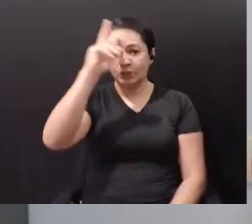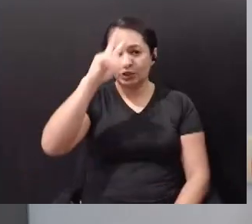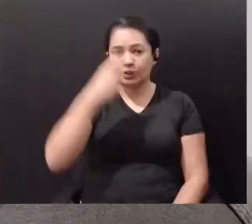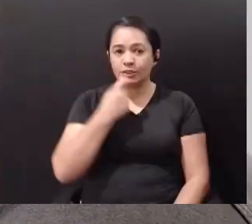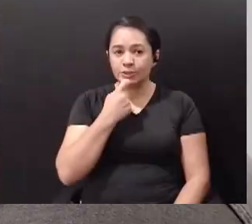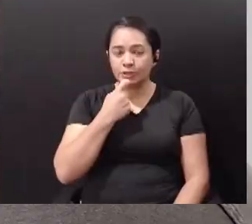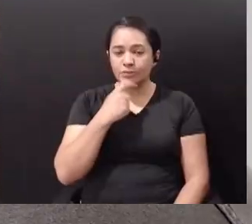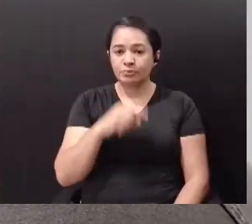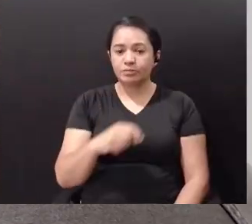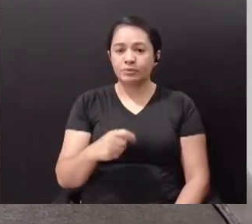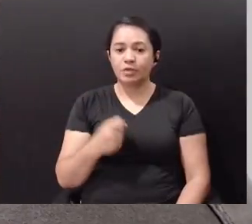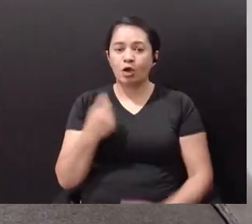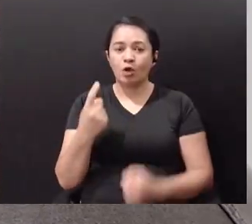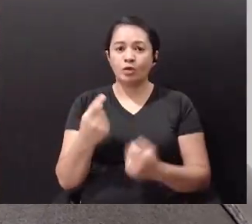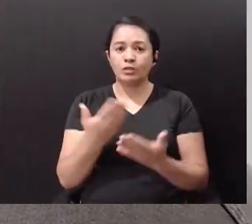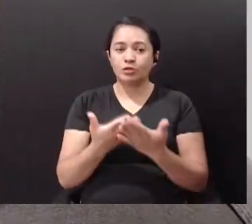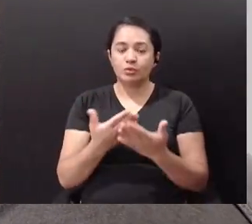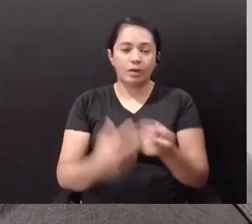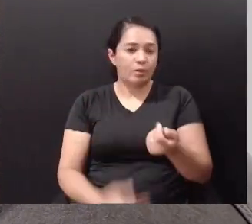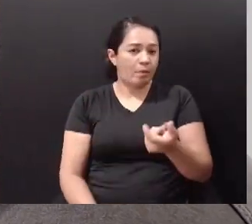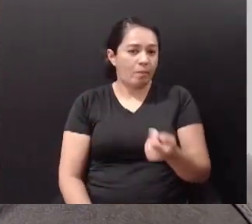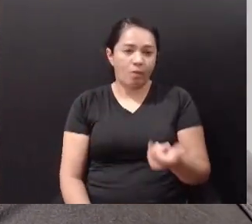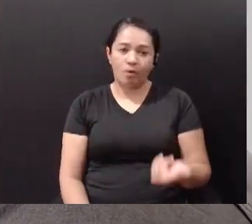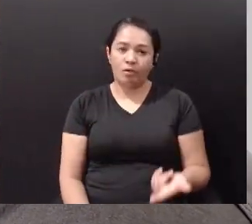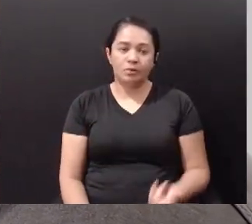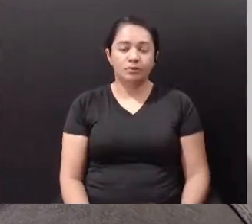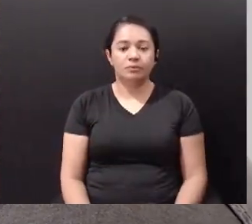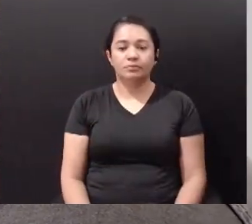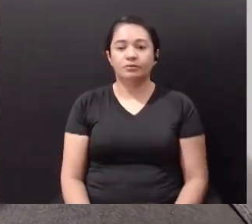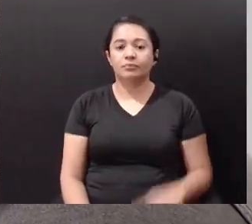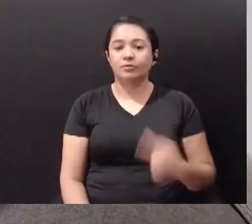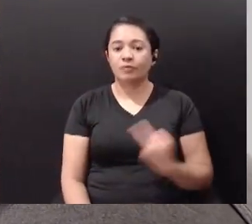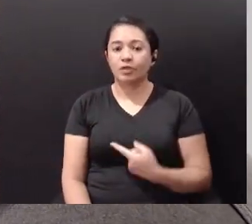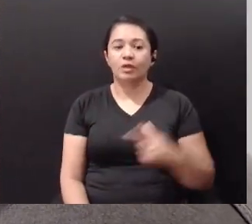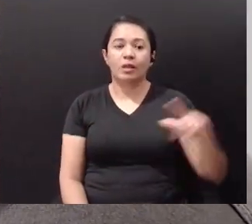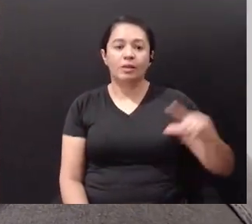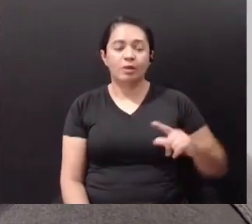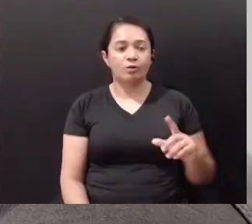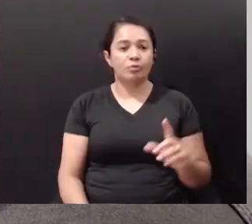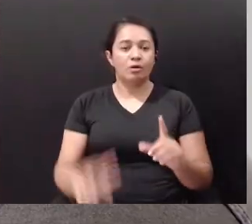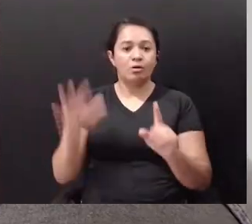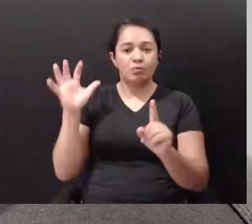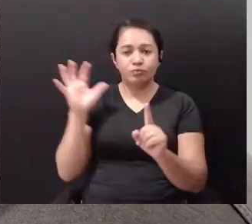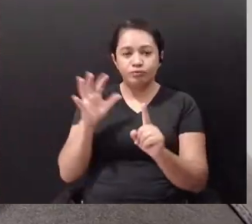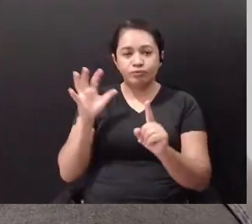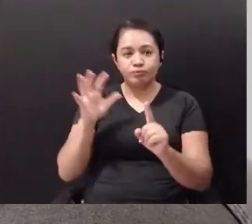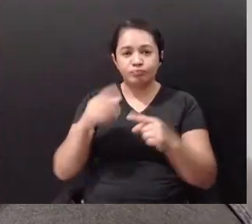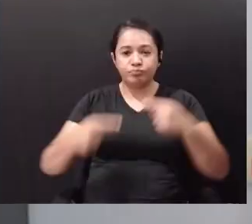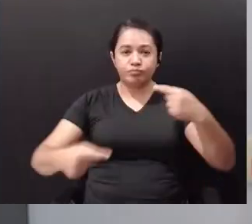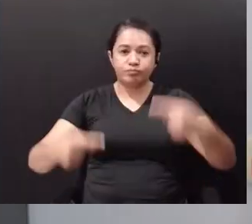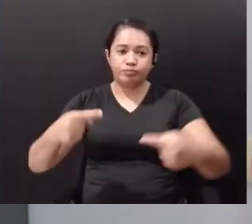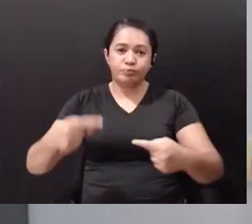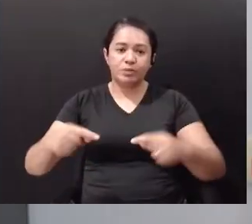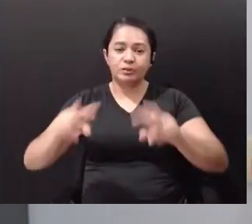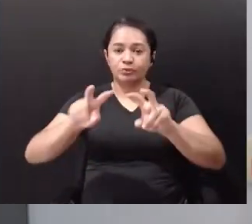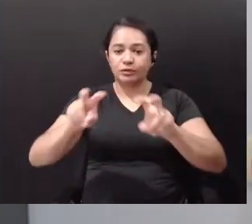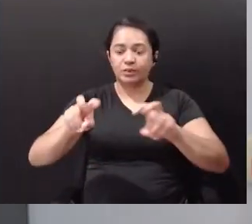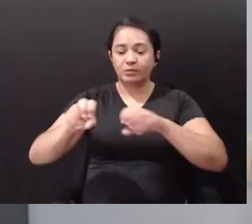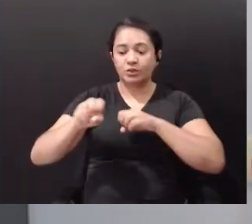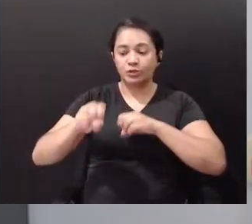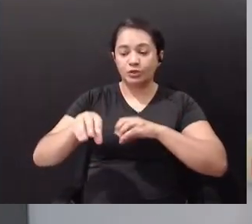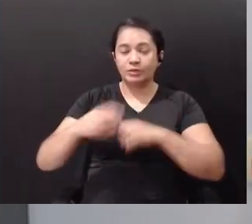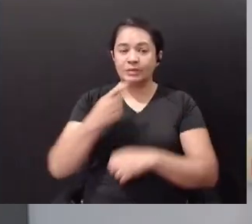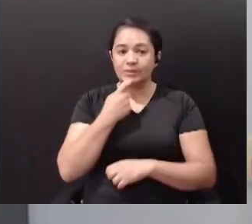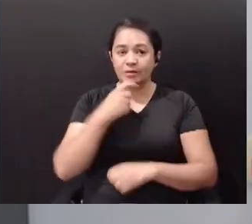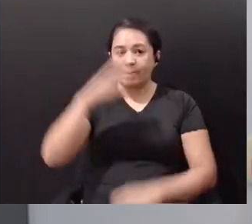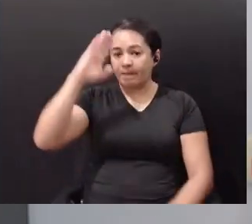estudados ainda, né? Então a gente tem uma ênfase muito grande nas discussões sobre educação em Campinas, principalmente a partir